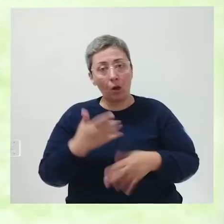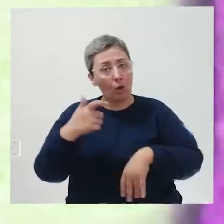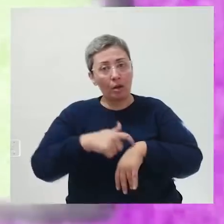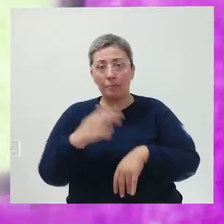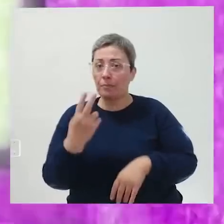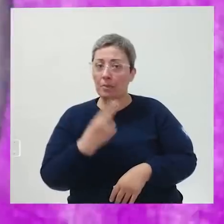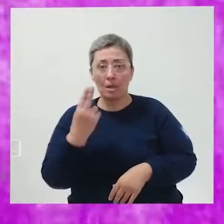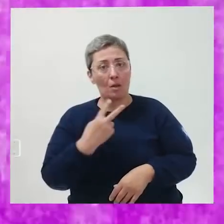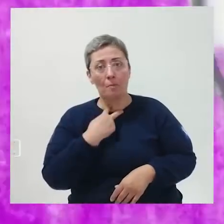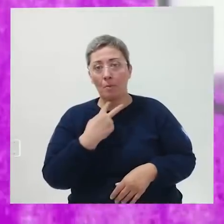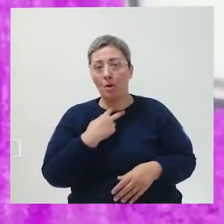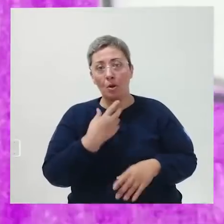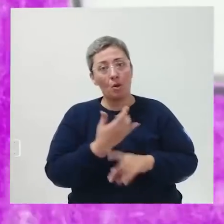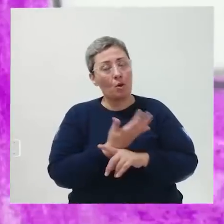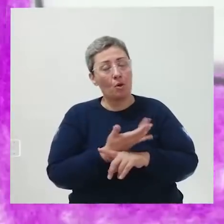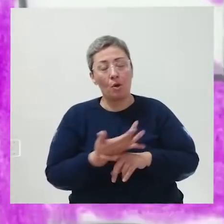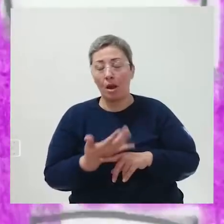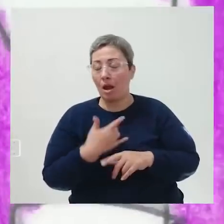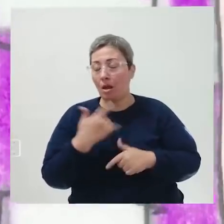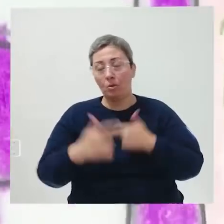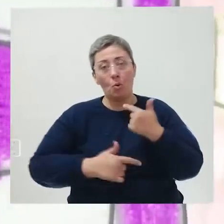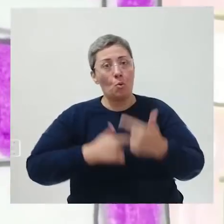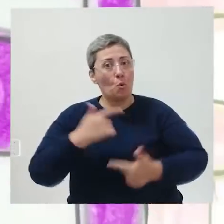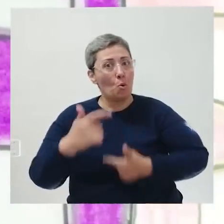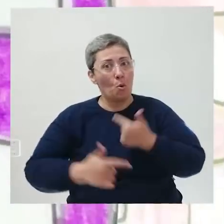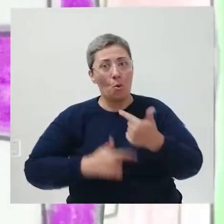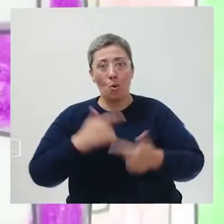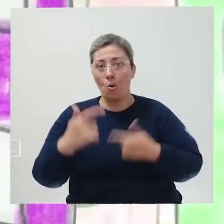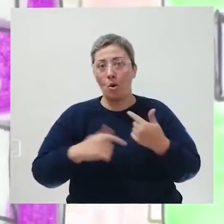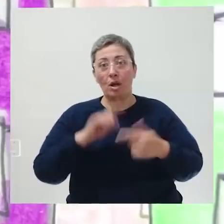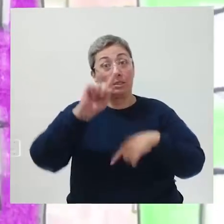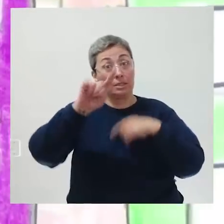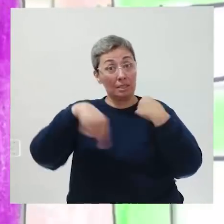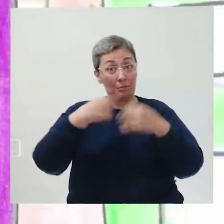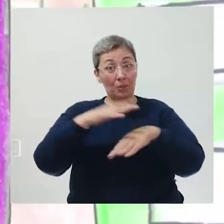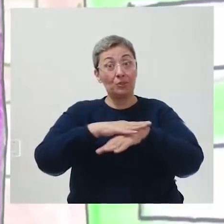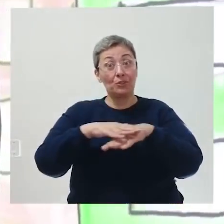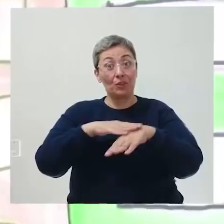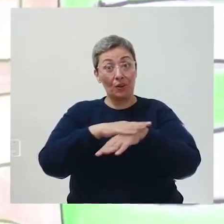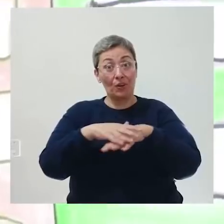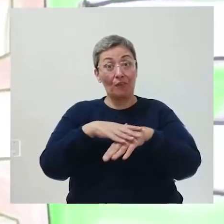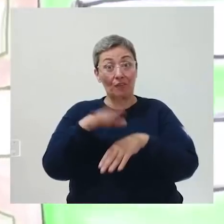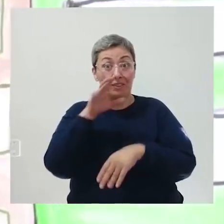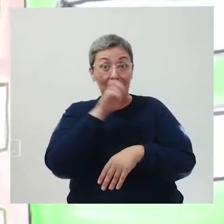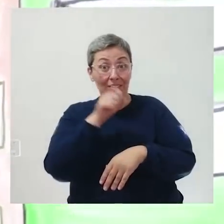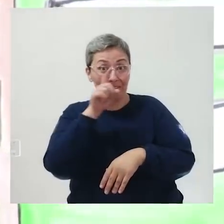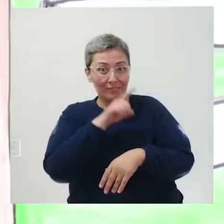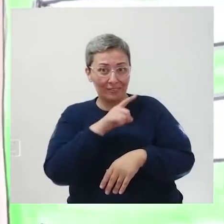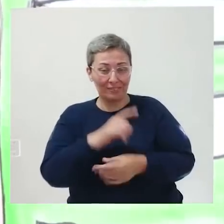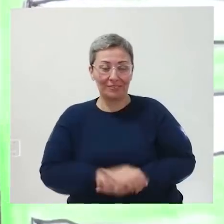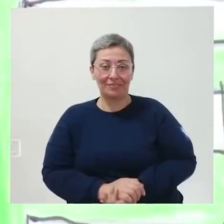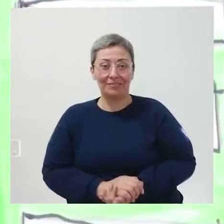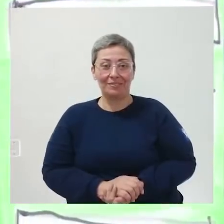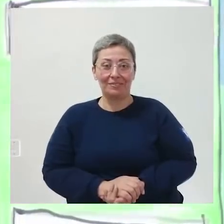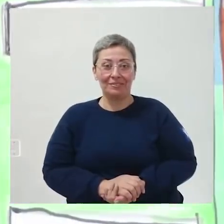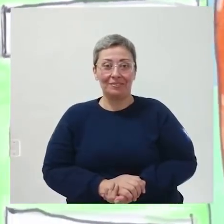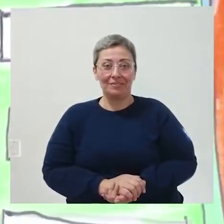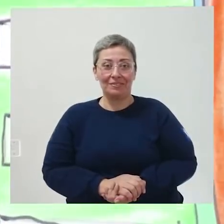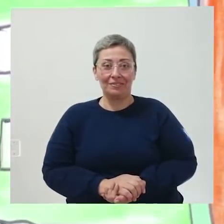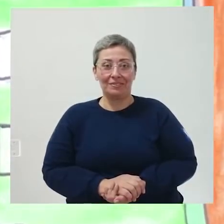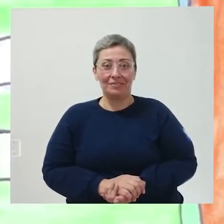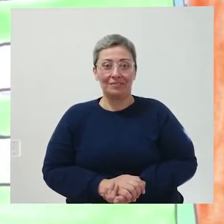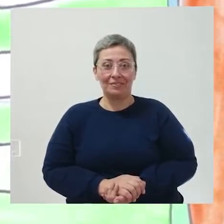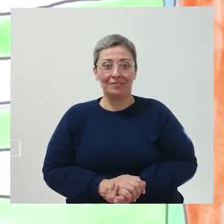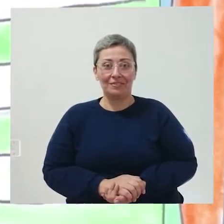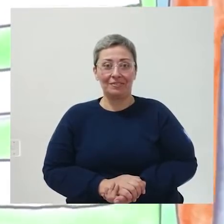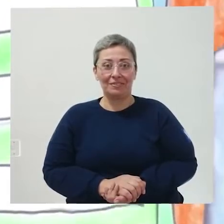emergência. Agora não posso, mãe. O jardim dá muito trabalho. A gente conversa no fim de semana.